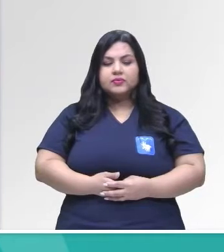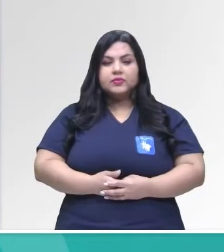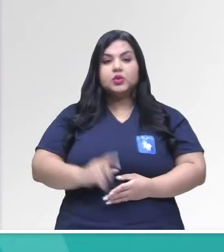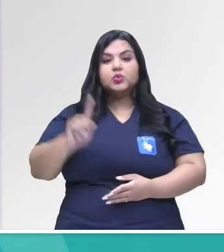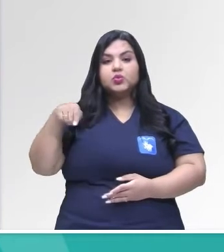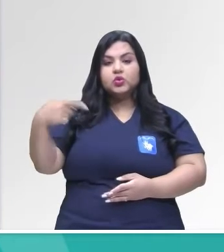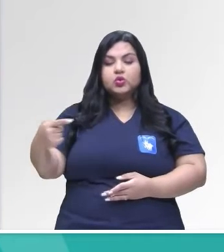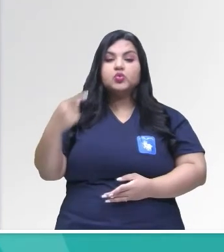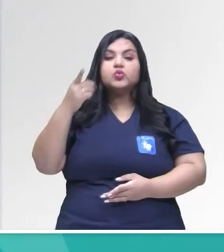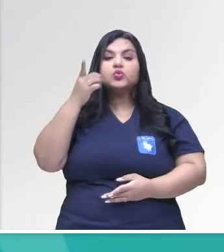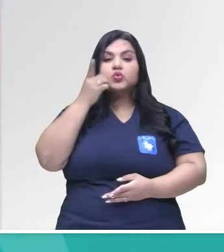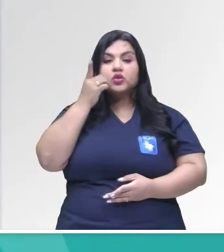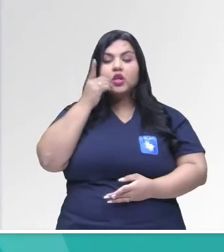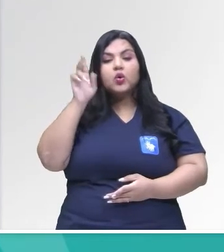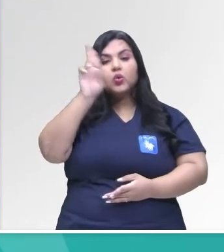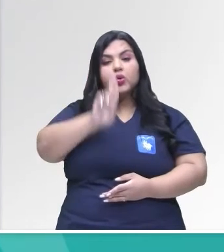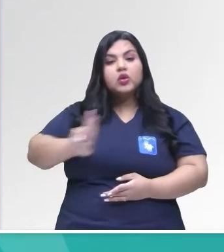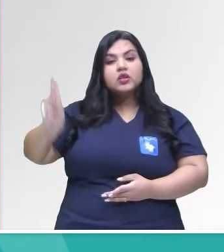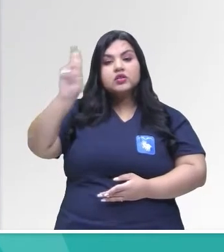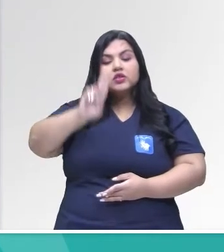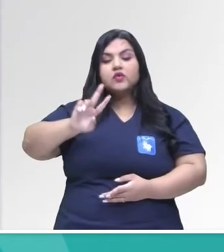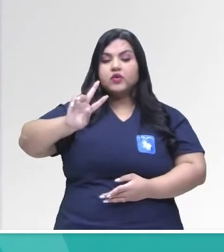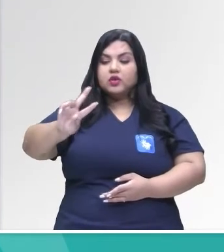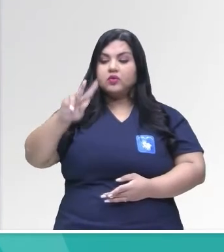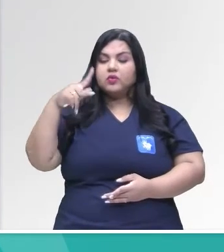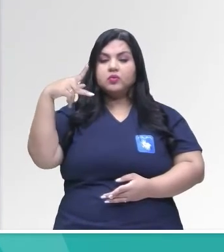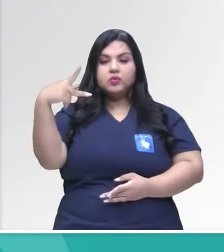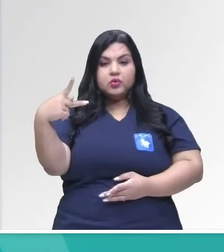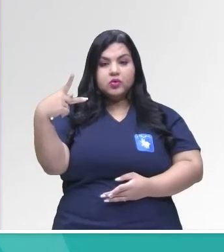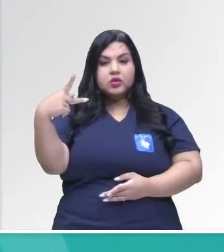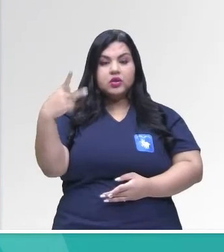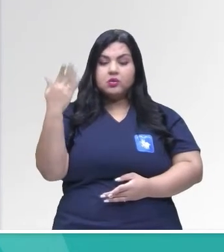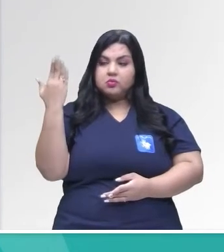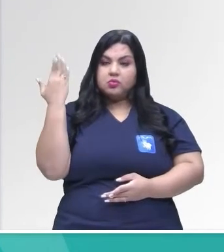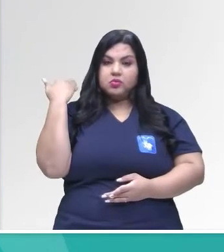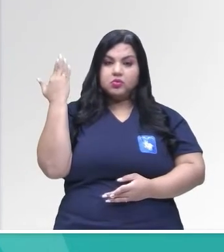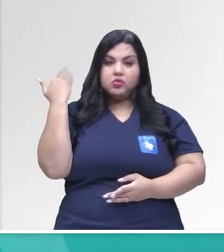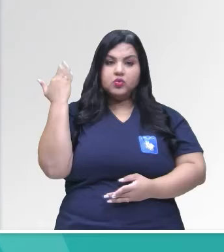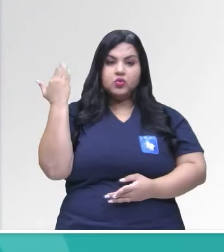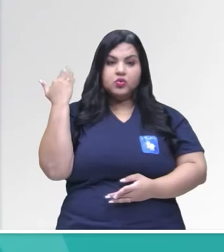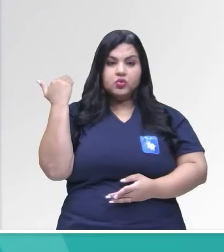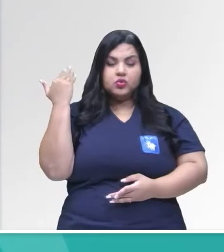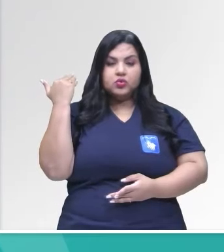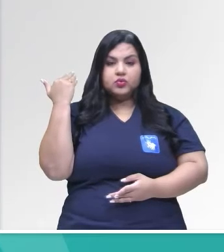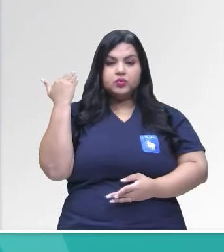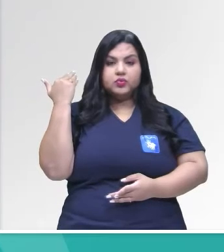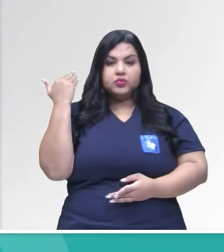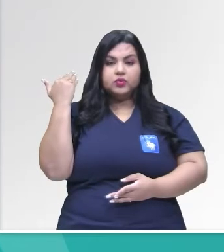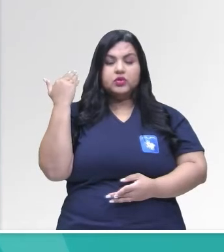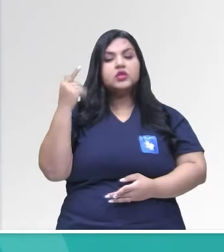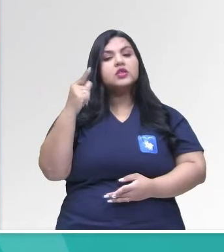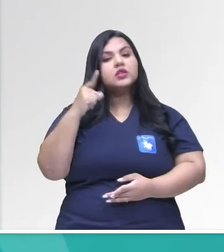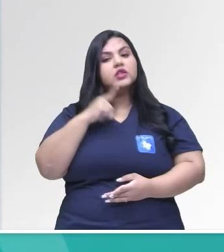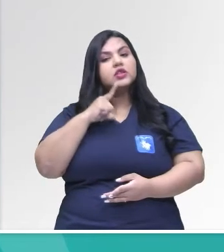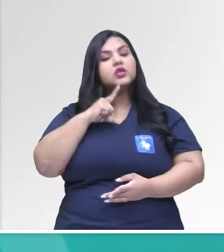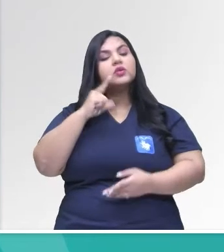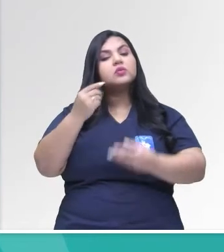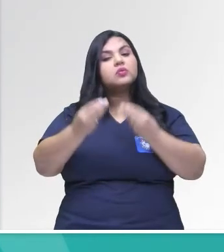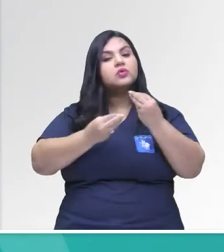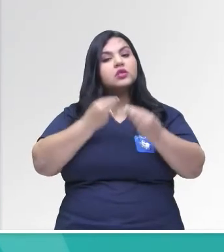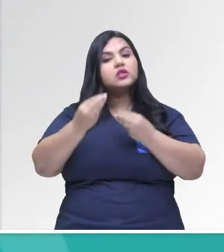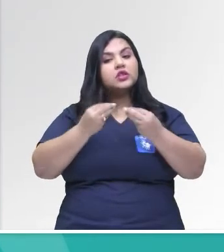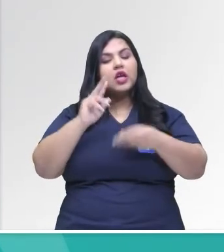estou utilizando a voz passiva no passado. E eu tenho o seguinte, quando